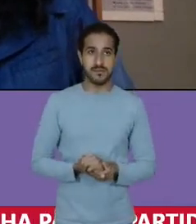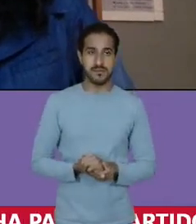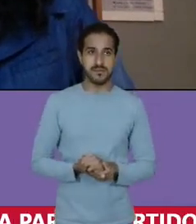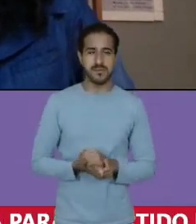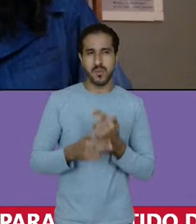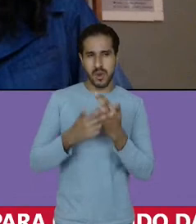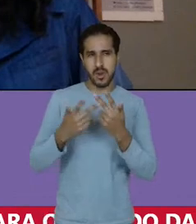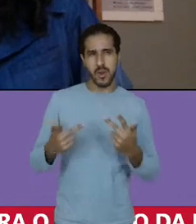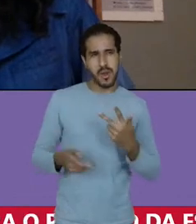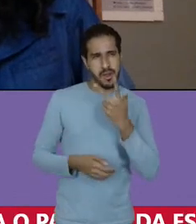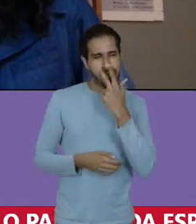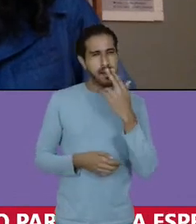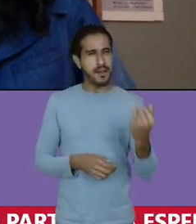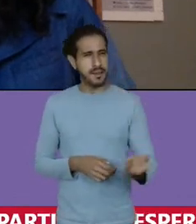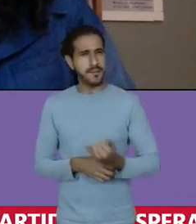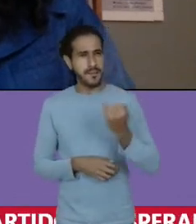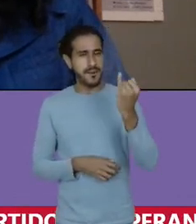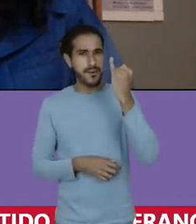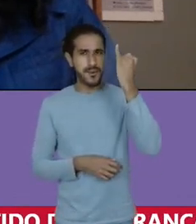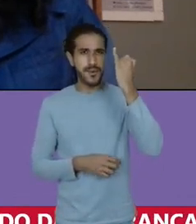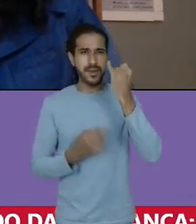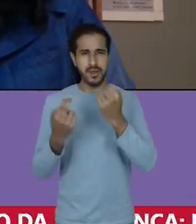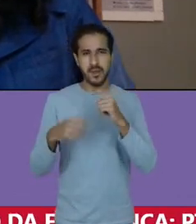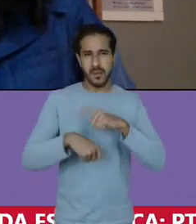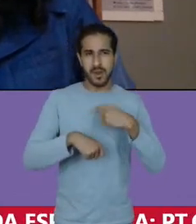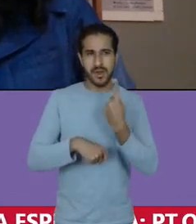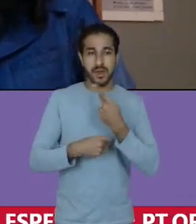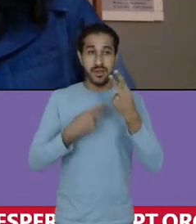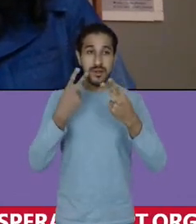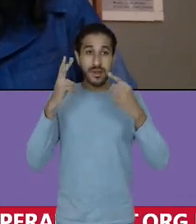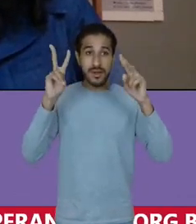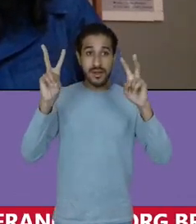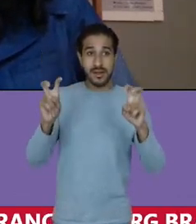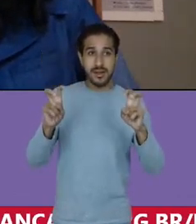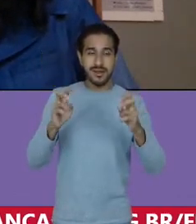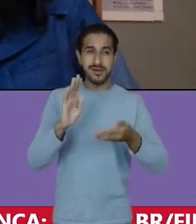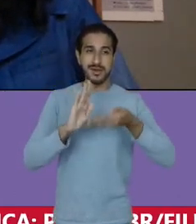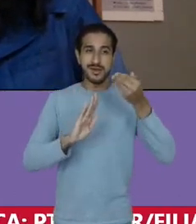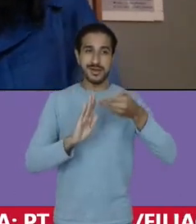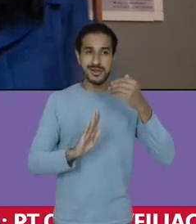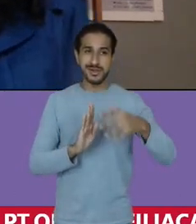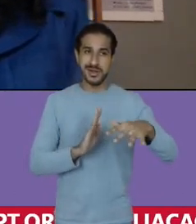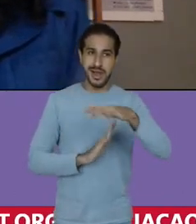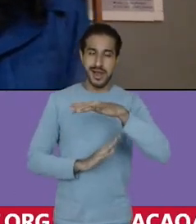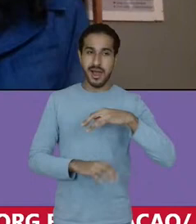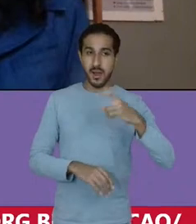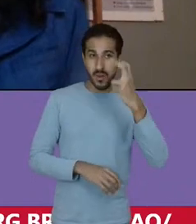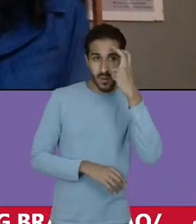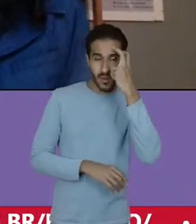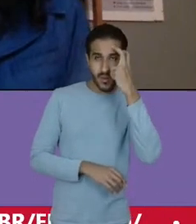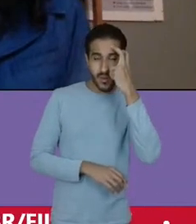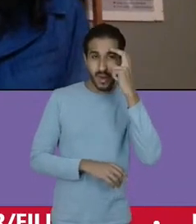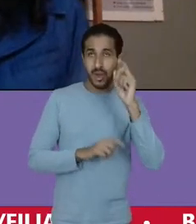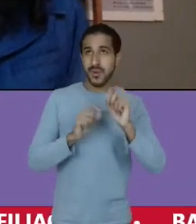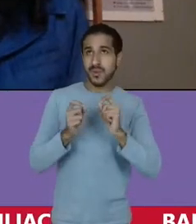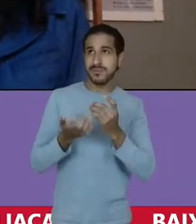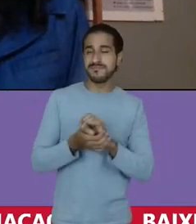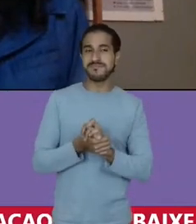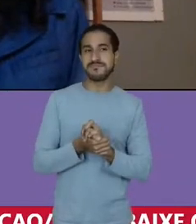uma coisa que me parece central, assim, quando a gente fala sobre a questão do desmonte da cultura, é